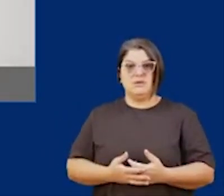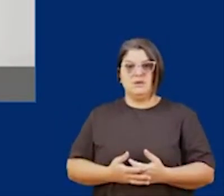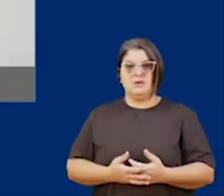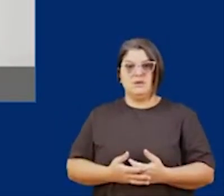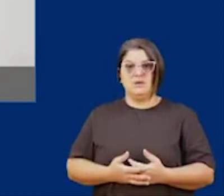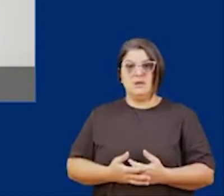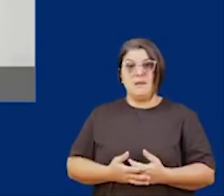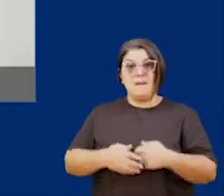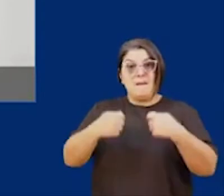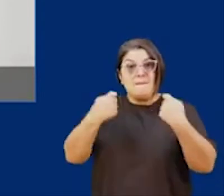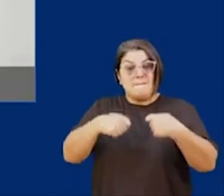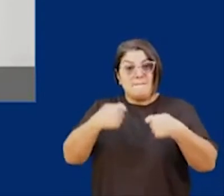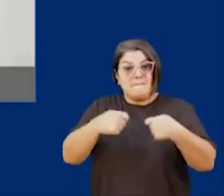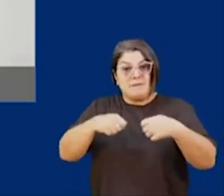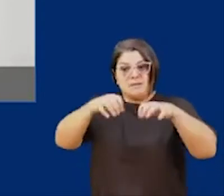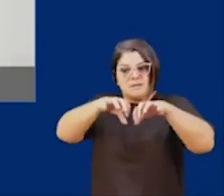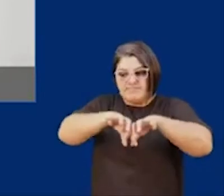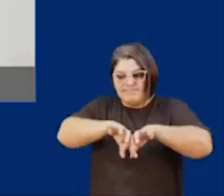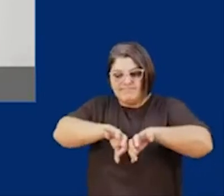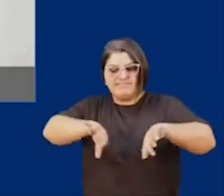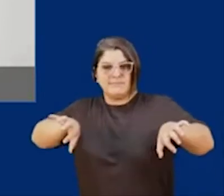que esperam dela, do que ela é.